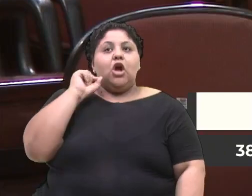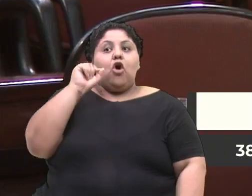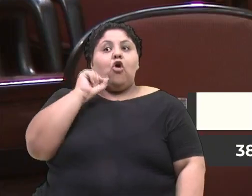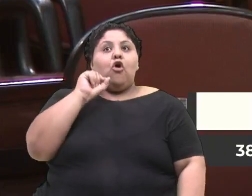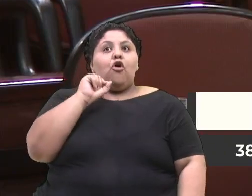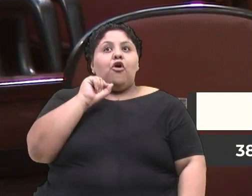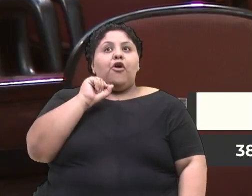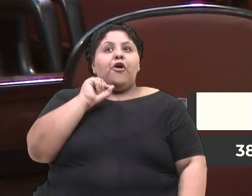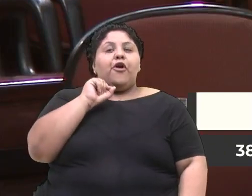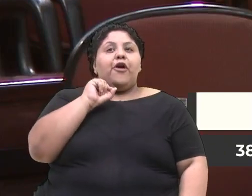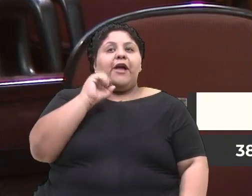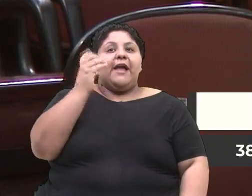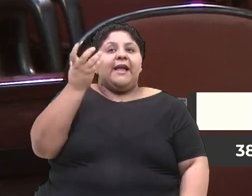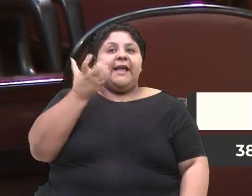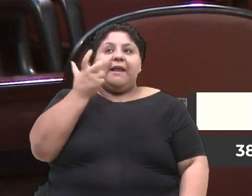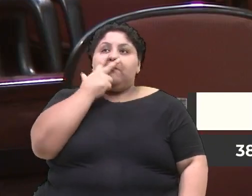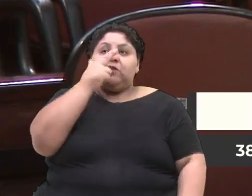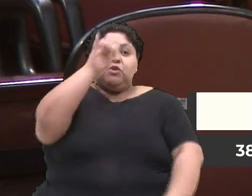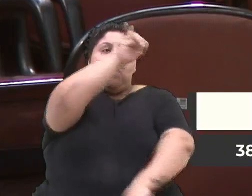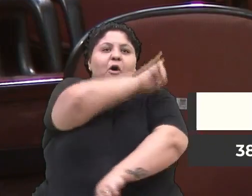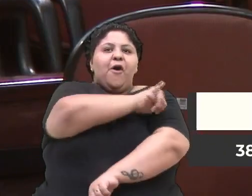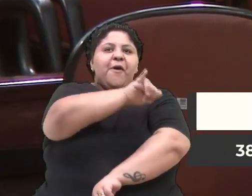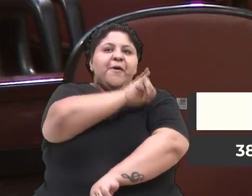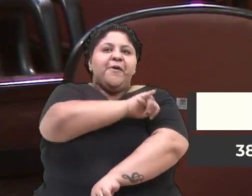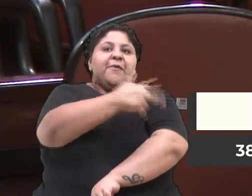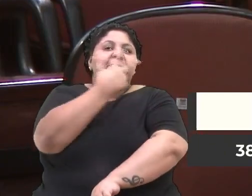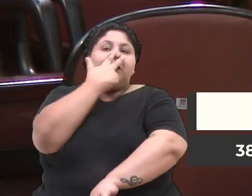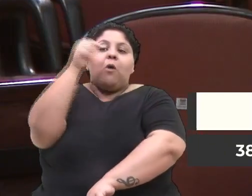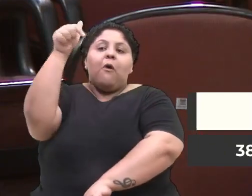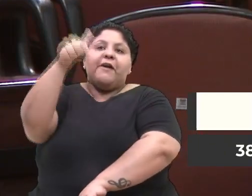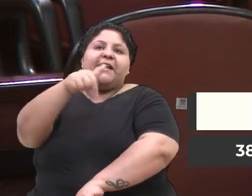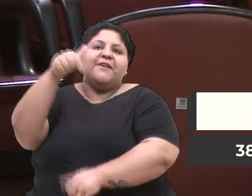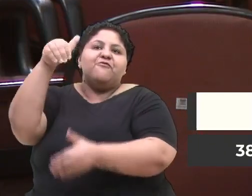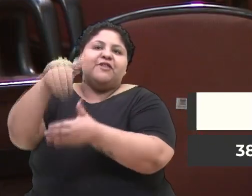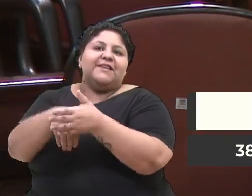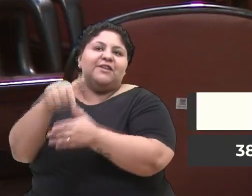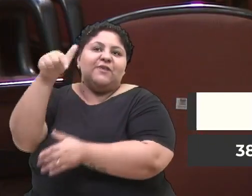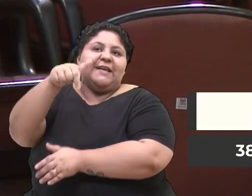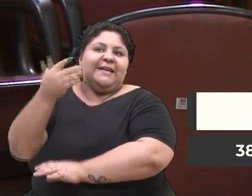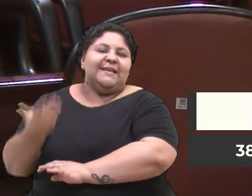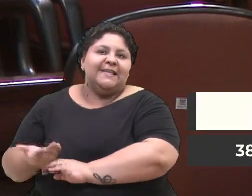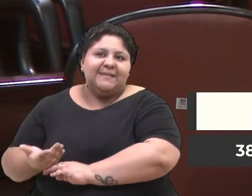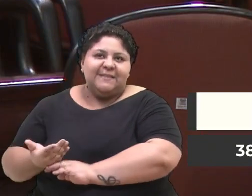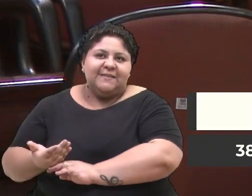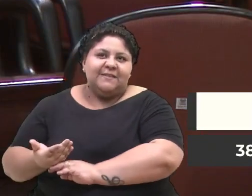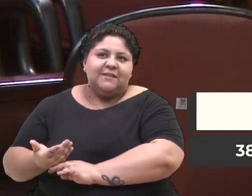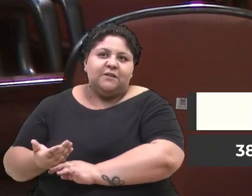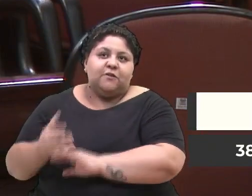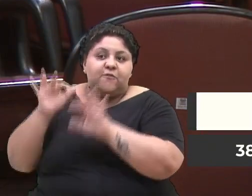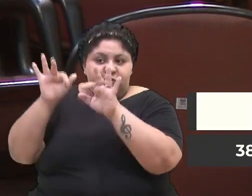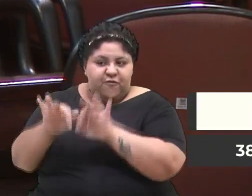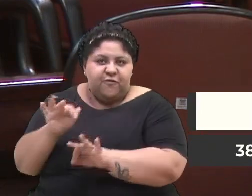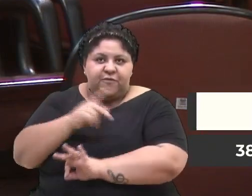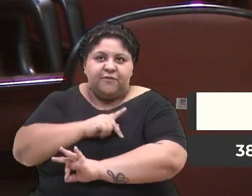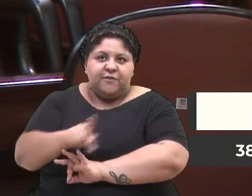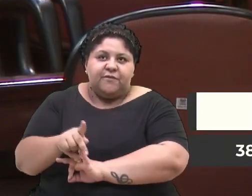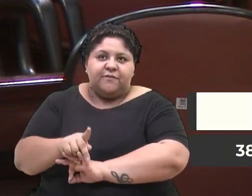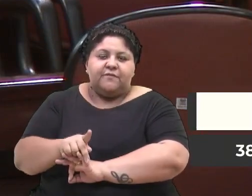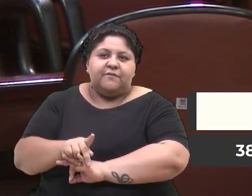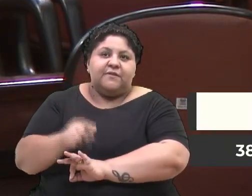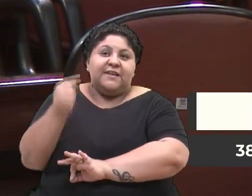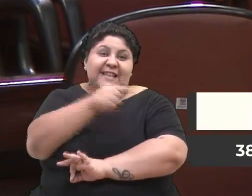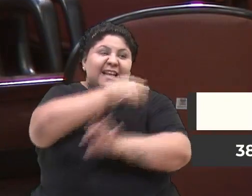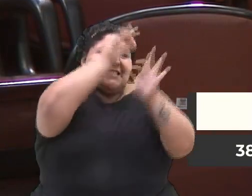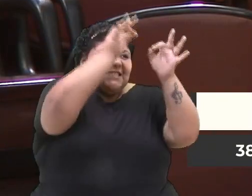lá em Niterói, presidente, é similar ao que nós estamos votando aqui nessa manhã. E estou concluindo, presidente. E lá está dando